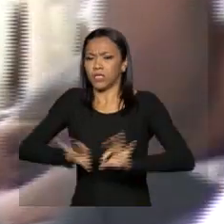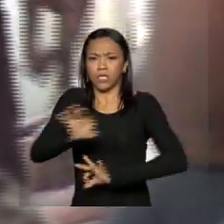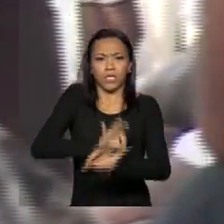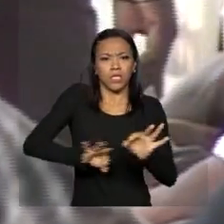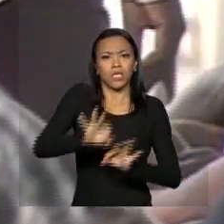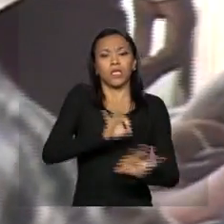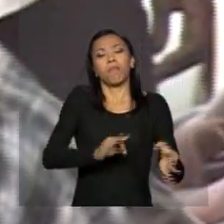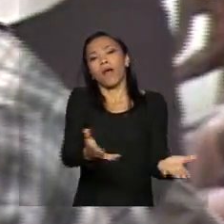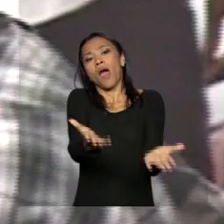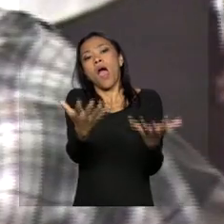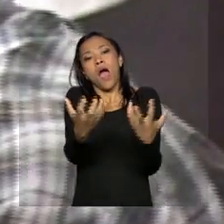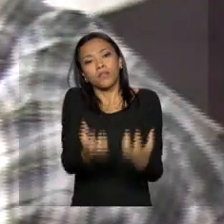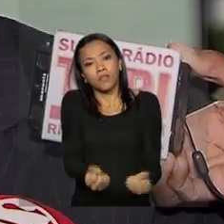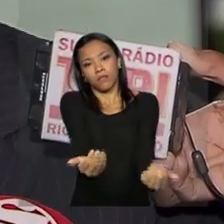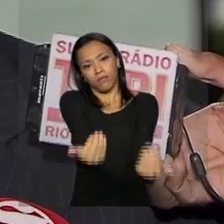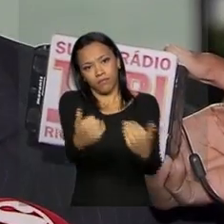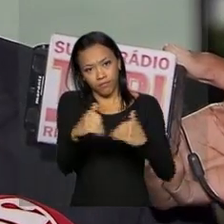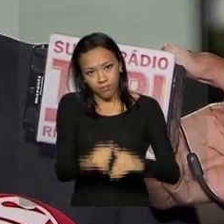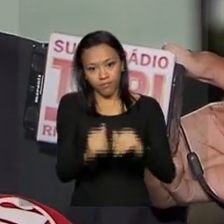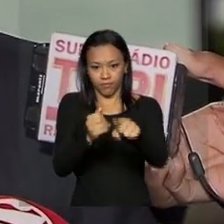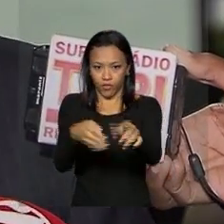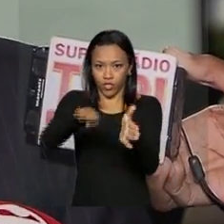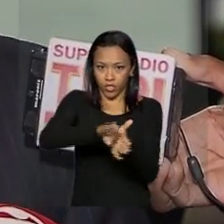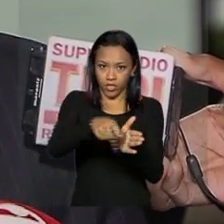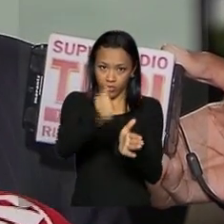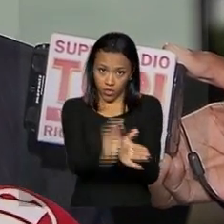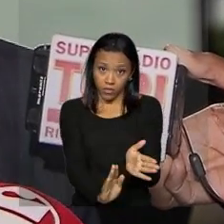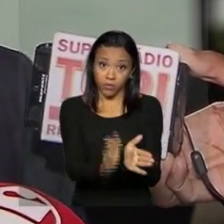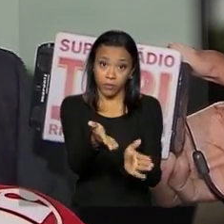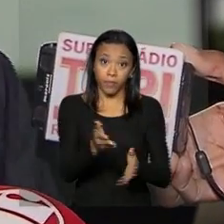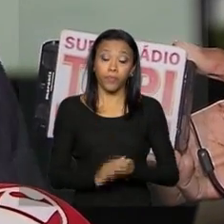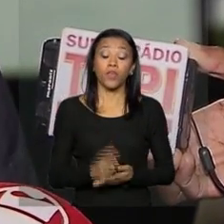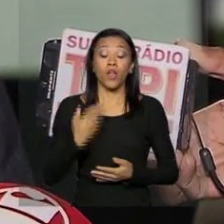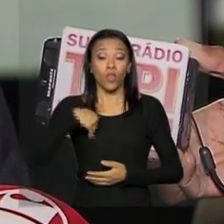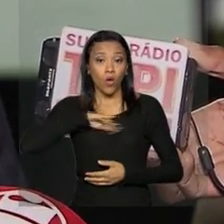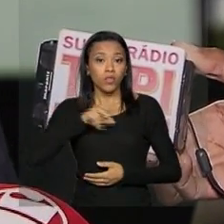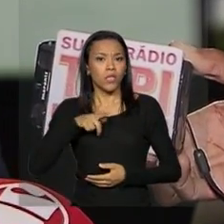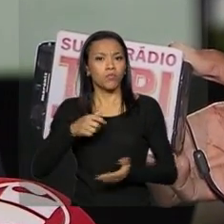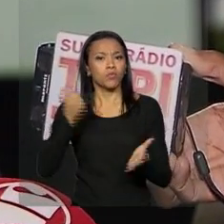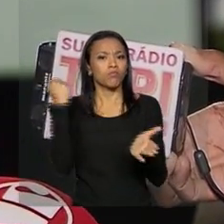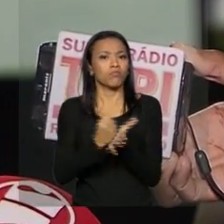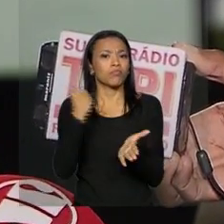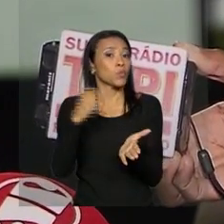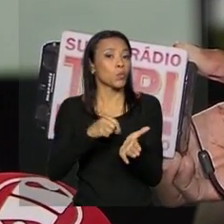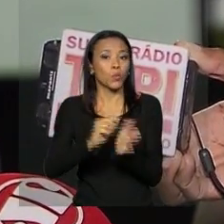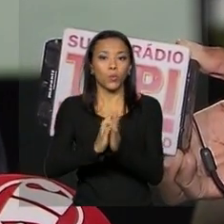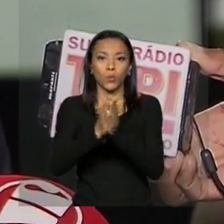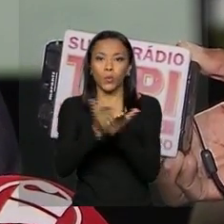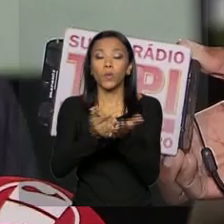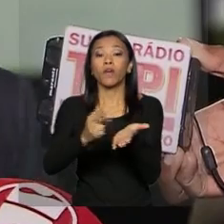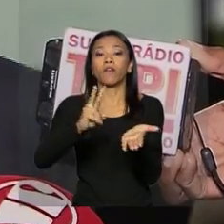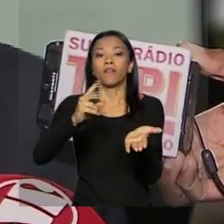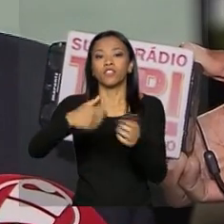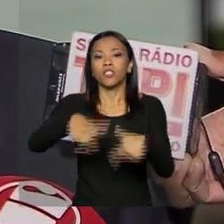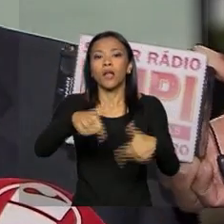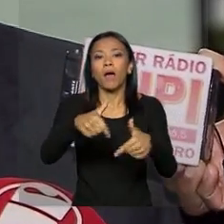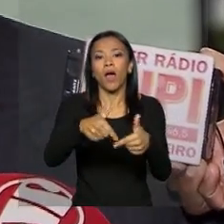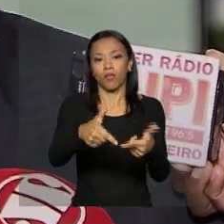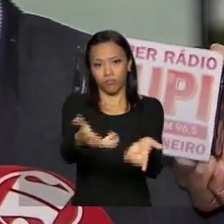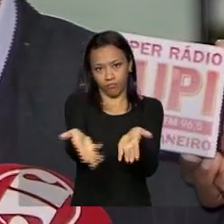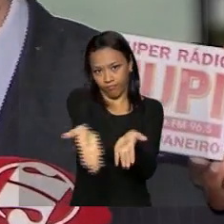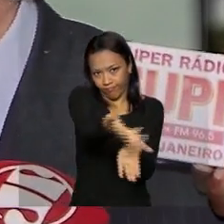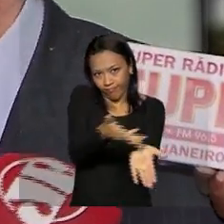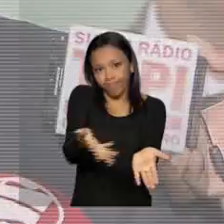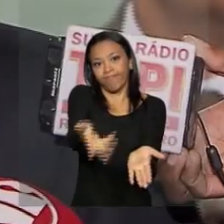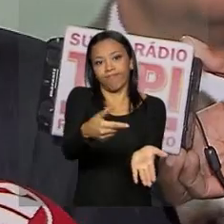de acolhimento aos haitianos. Temos direcionado a obtenção de vistos de trabalho provisórios no Brasil para esses haitianos. É o